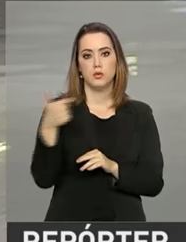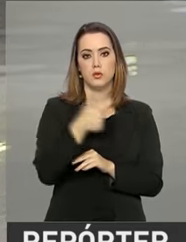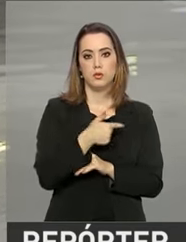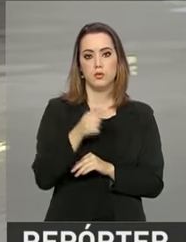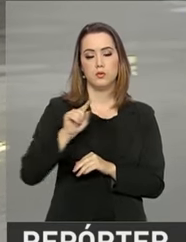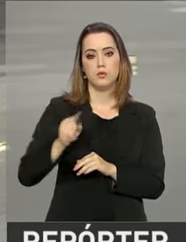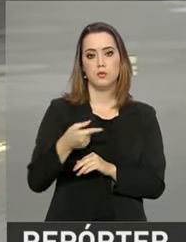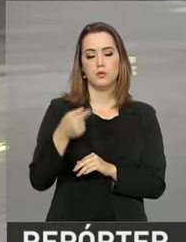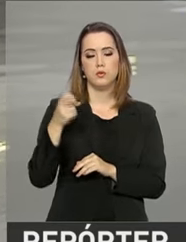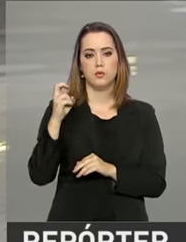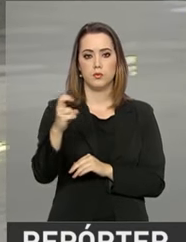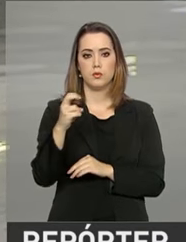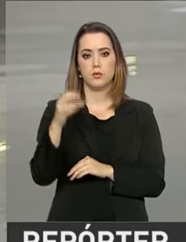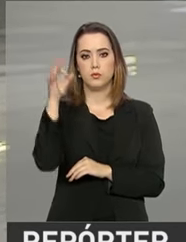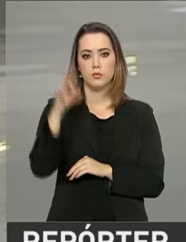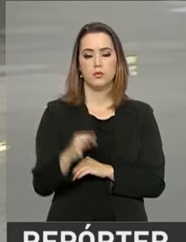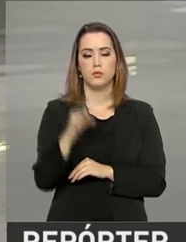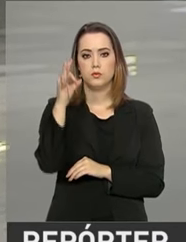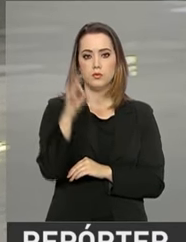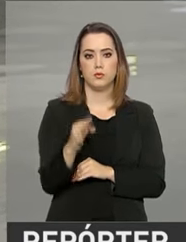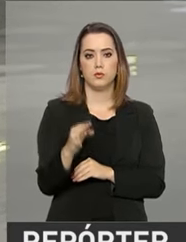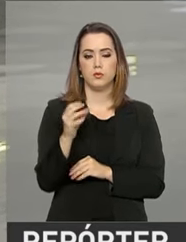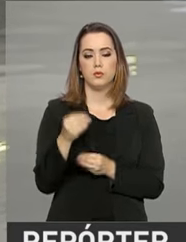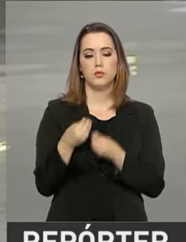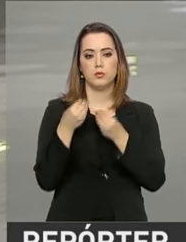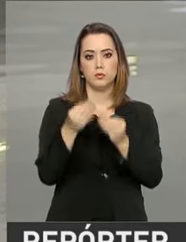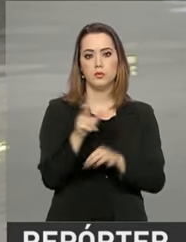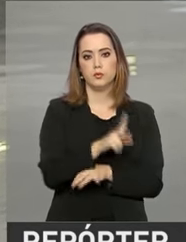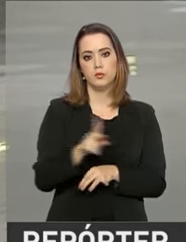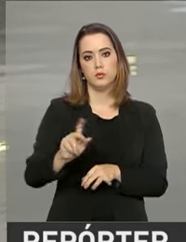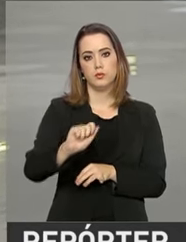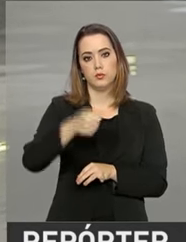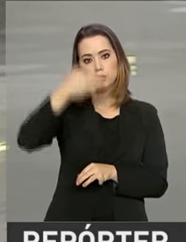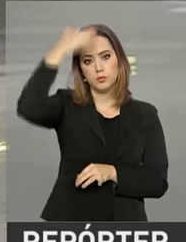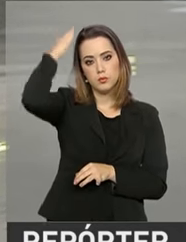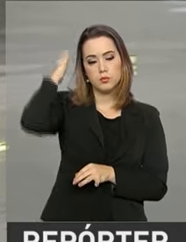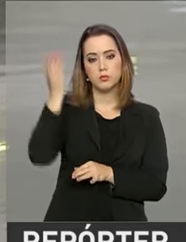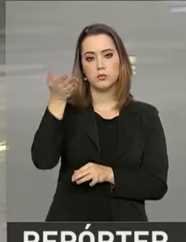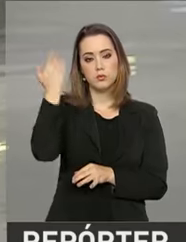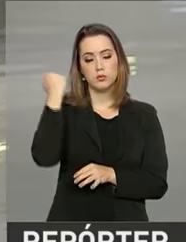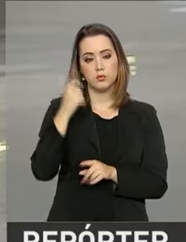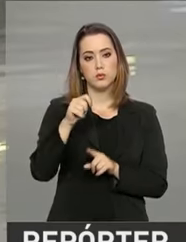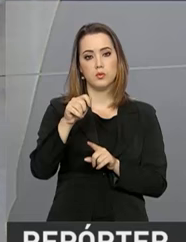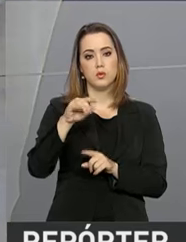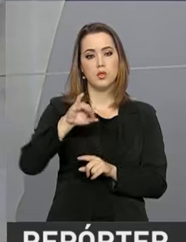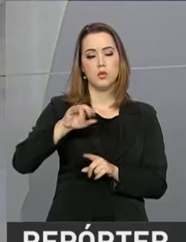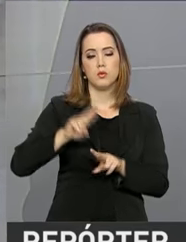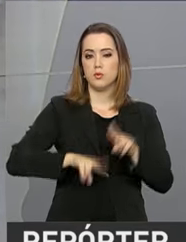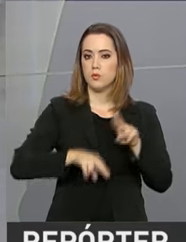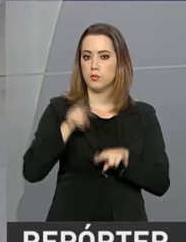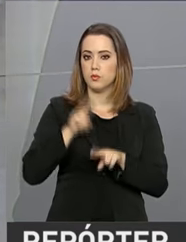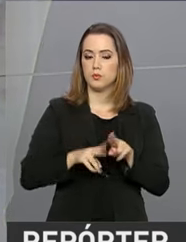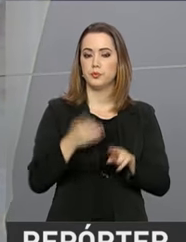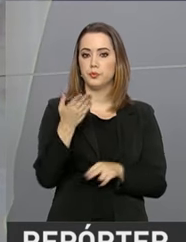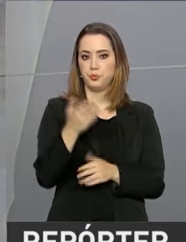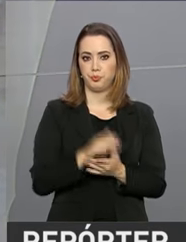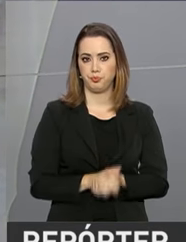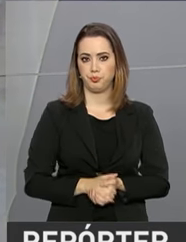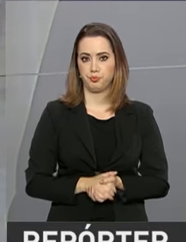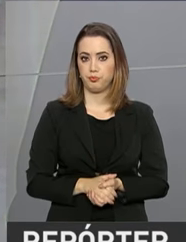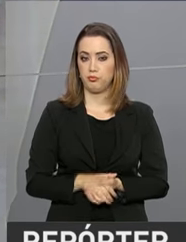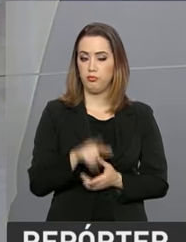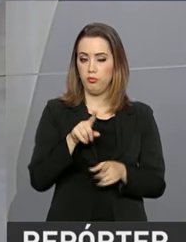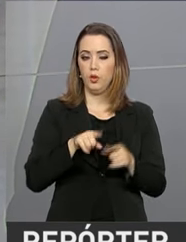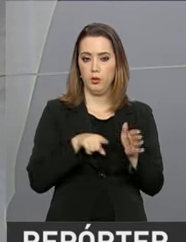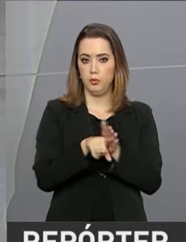12,5% concedido pelo presidente em exercício Michel Temer em junho agora Paulo o presidente em exercício Michel Temer